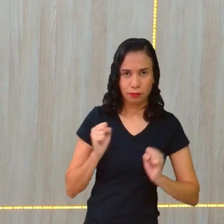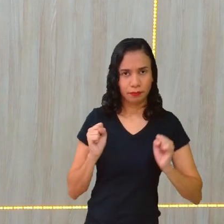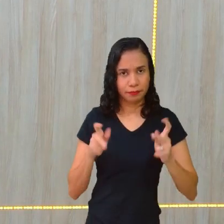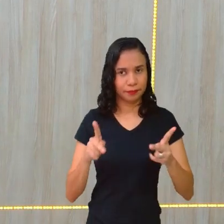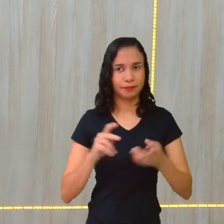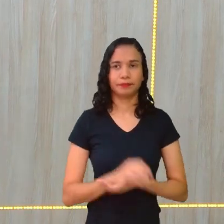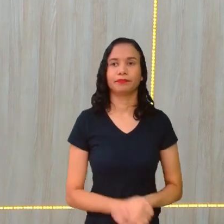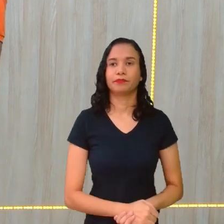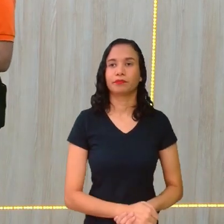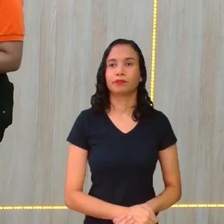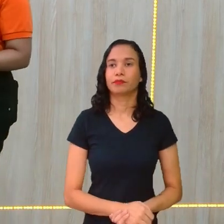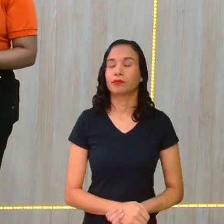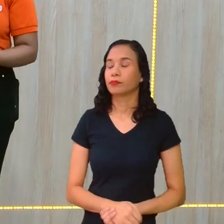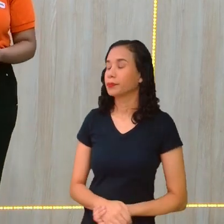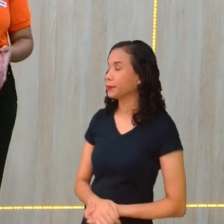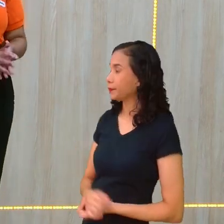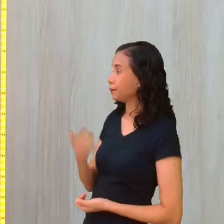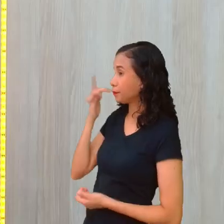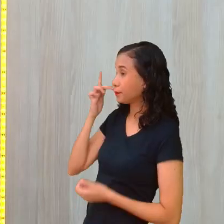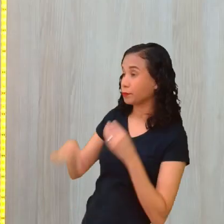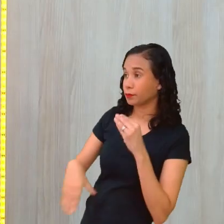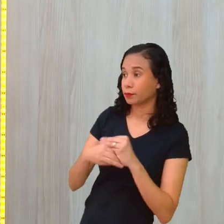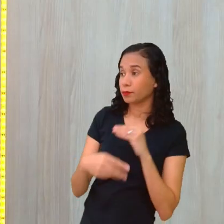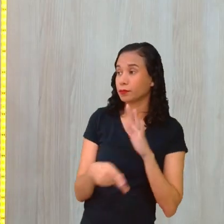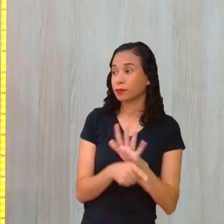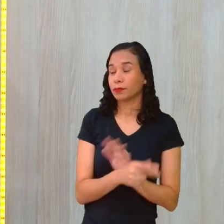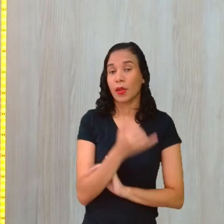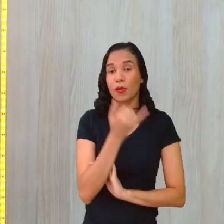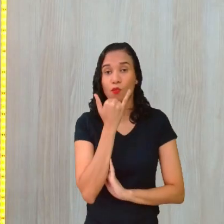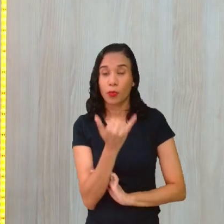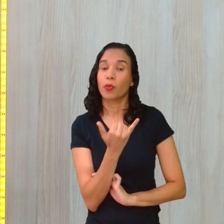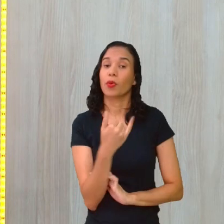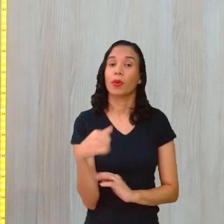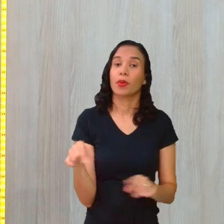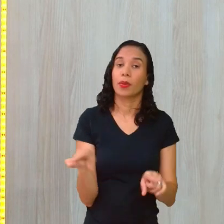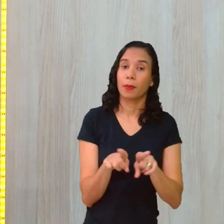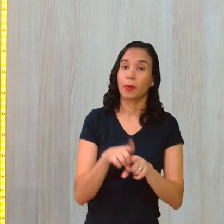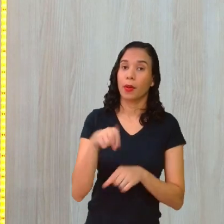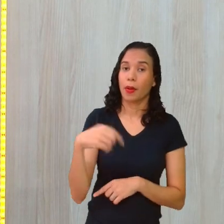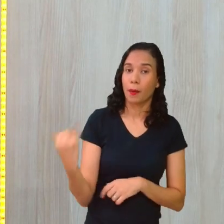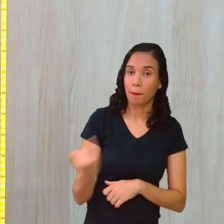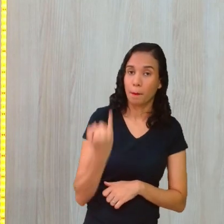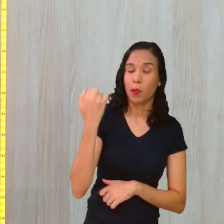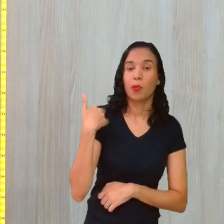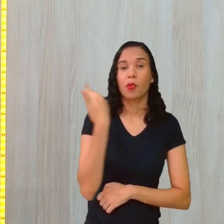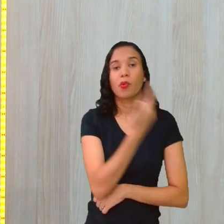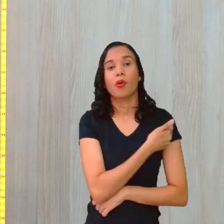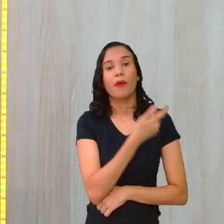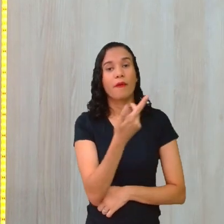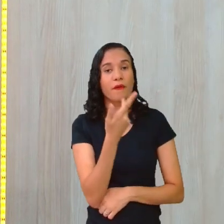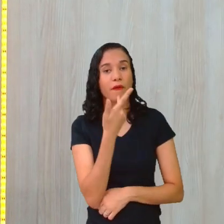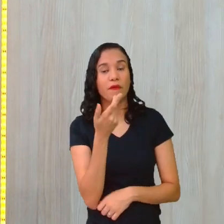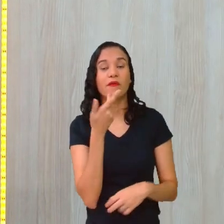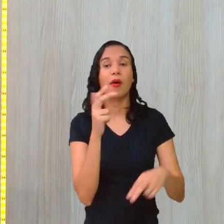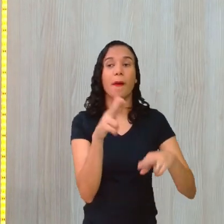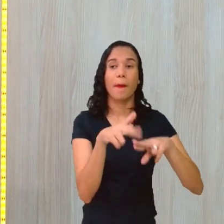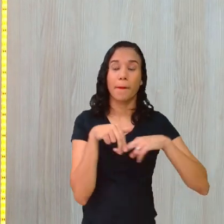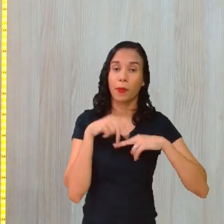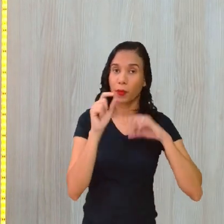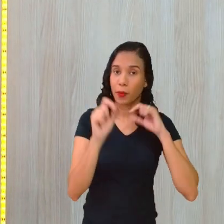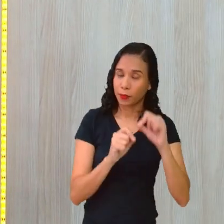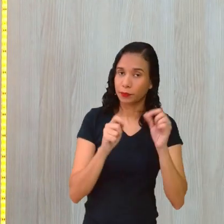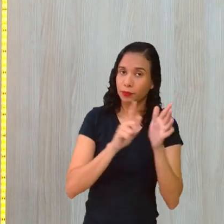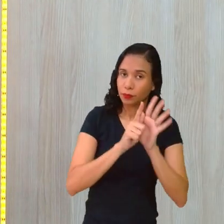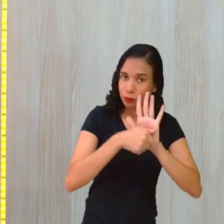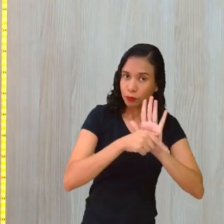tá certo? Professora Viviane, Diga. Perdão. Nada. É importante a gente lembrar que isso porque o